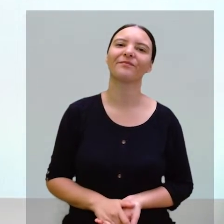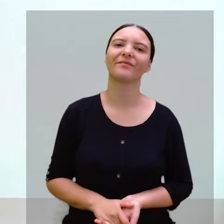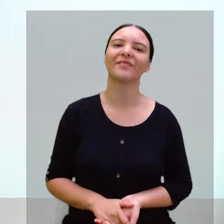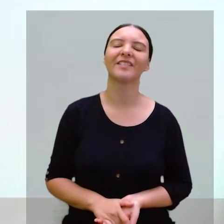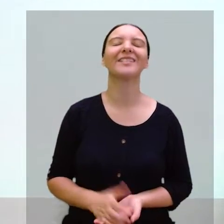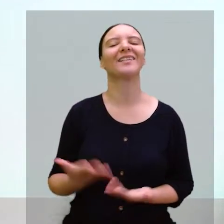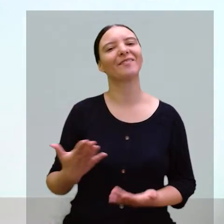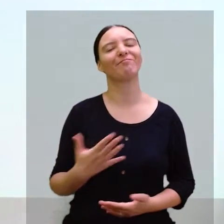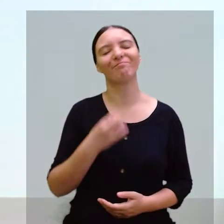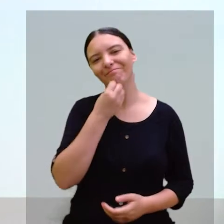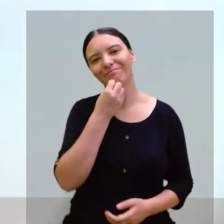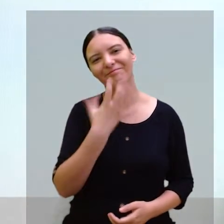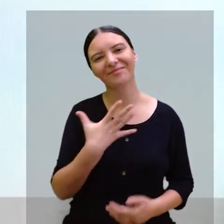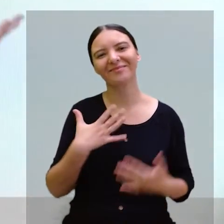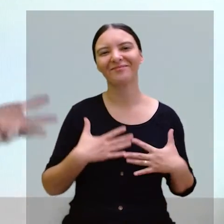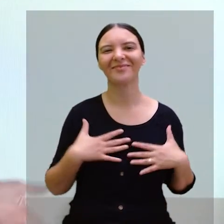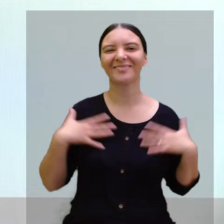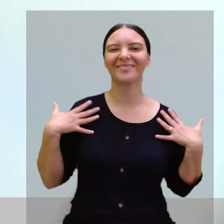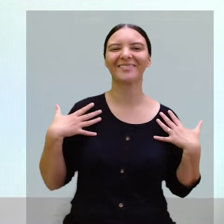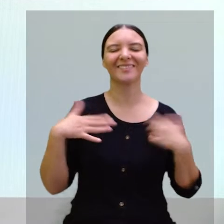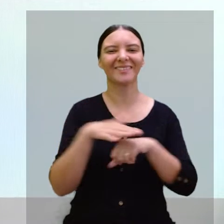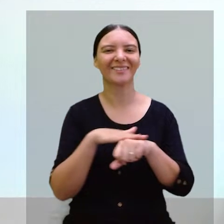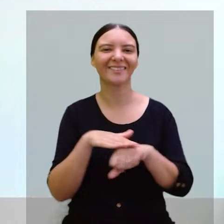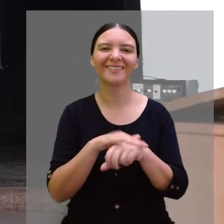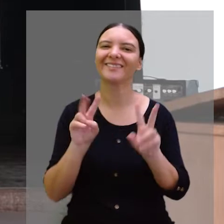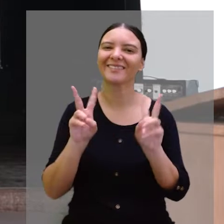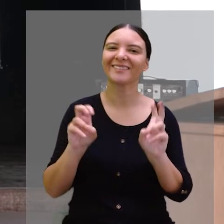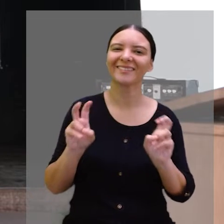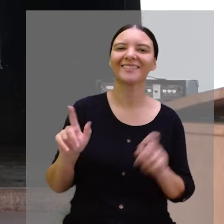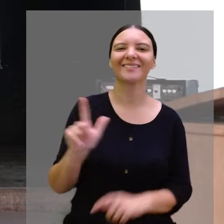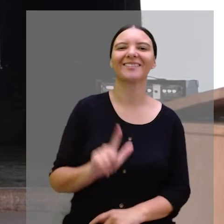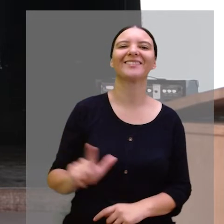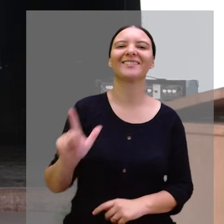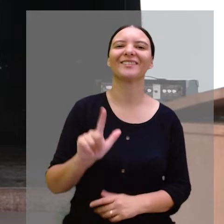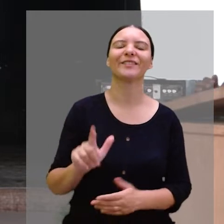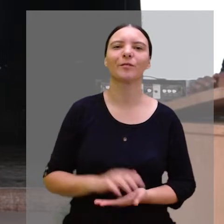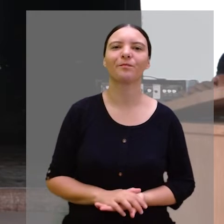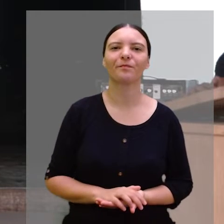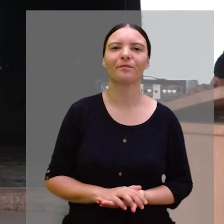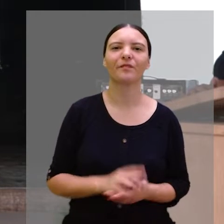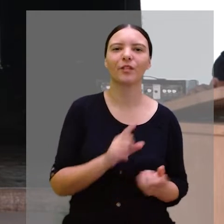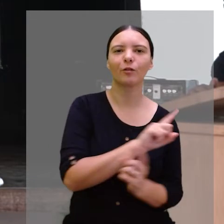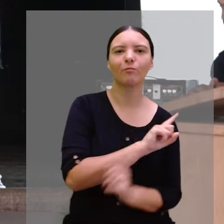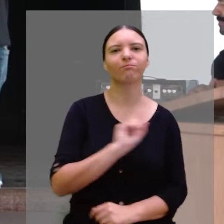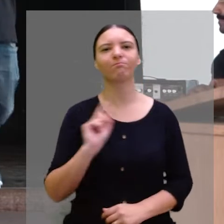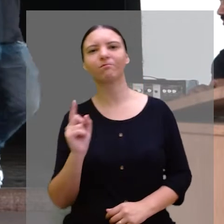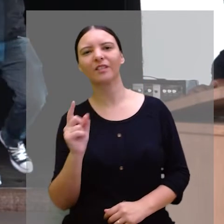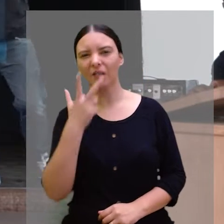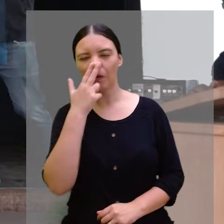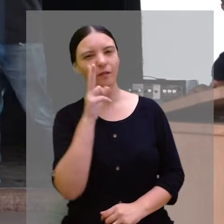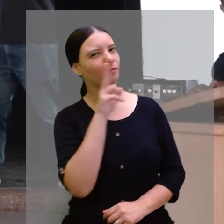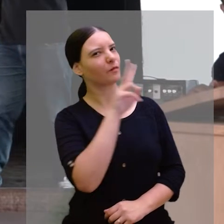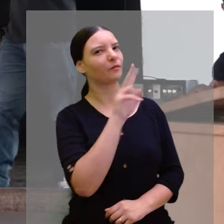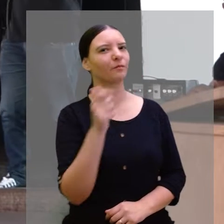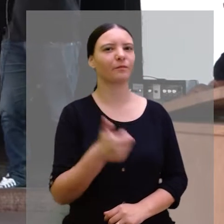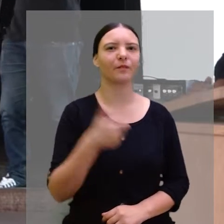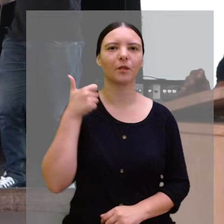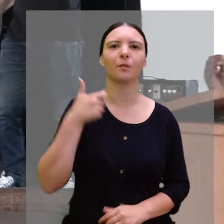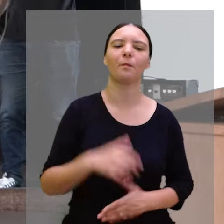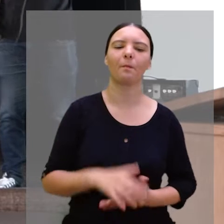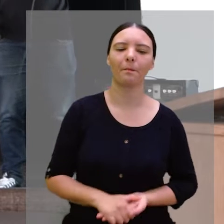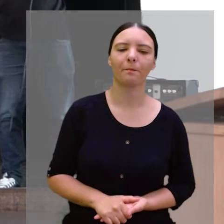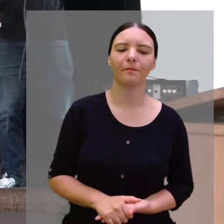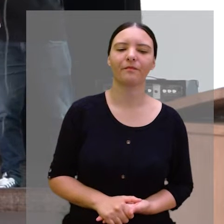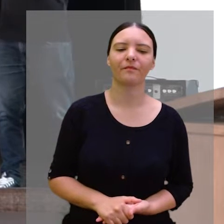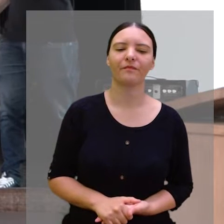um privilégio poder falar, dialogar, conversar sobre literatura. E deixa eu passar para o lado de cá que eu acho que eu vou enxergar ali. Tá